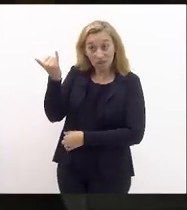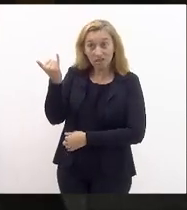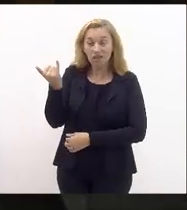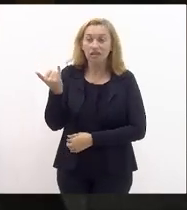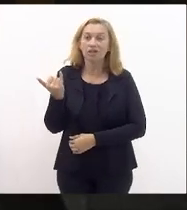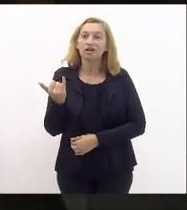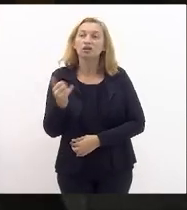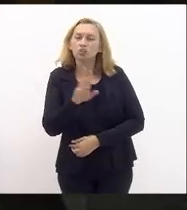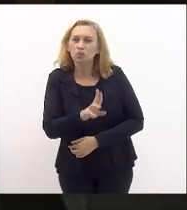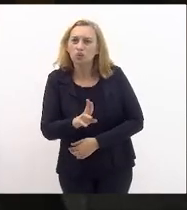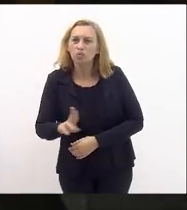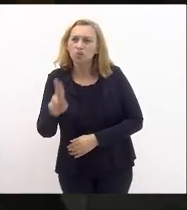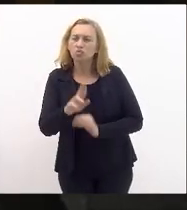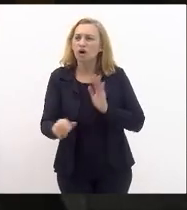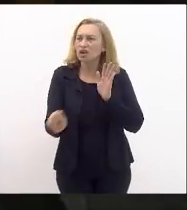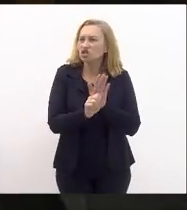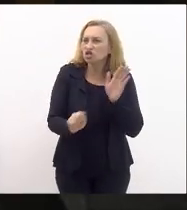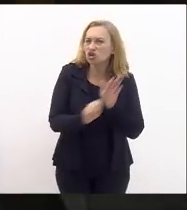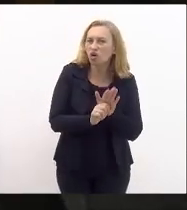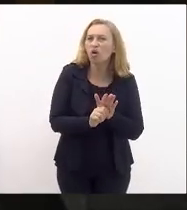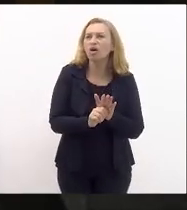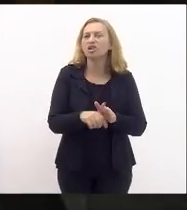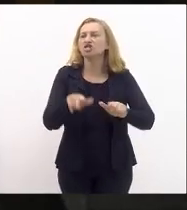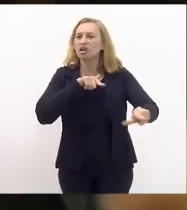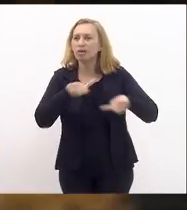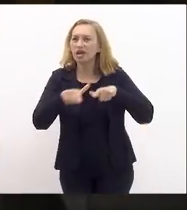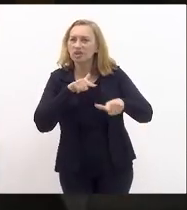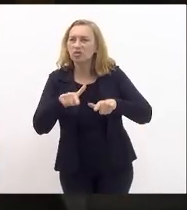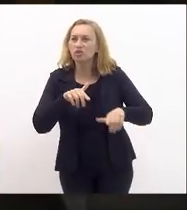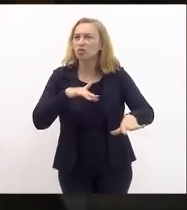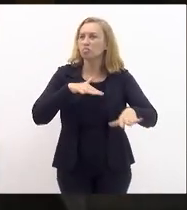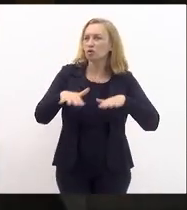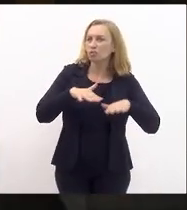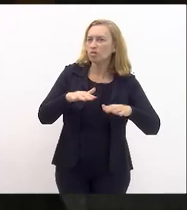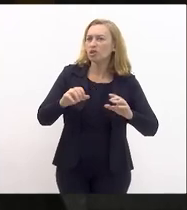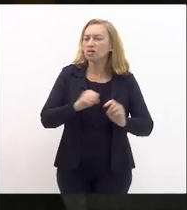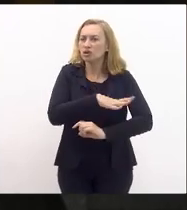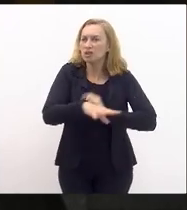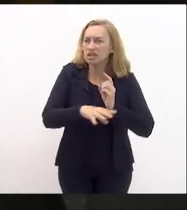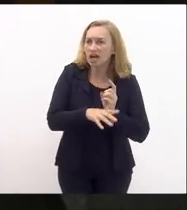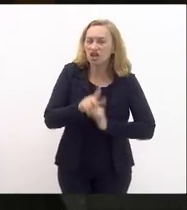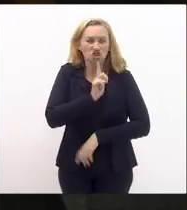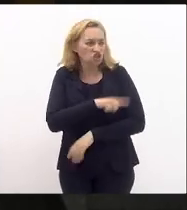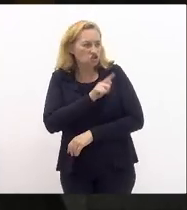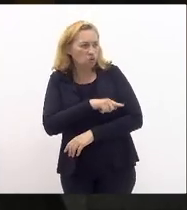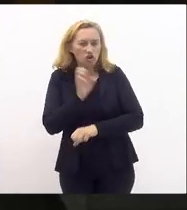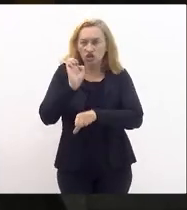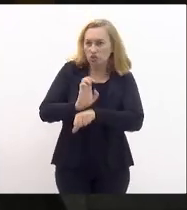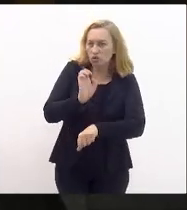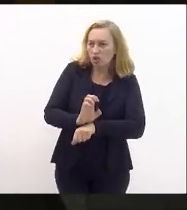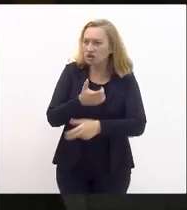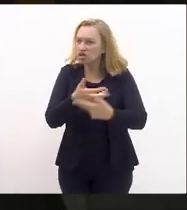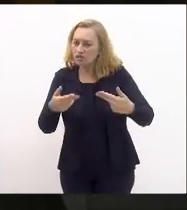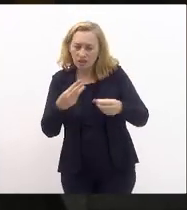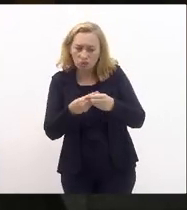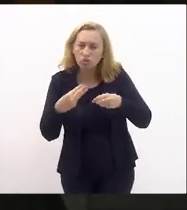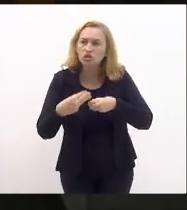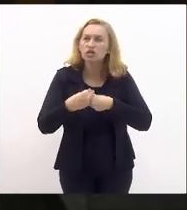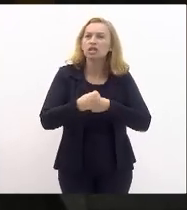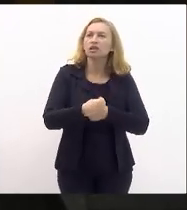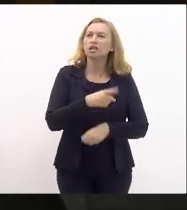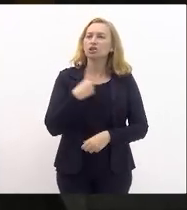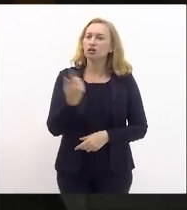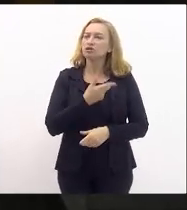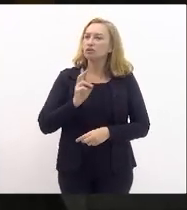com usuários, com trabalhadores, com movimentos sociais, com gestores estaduais, com gestores de vários municípios, e a